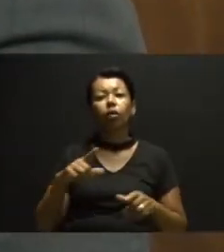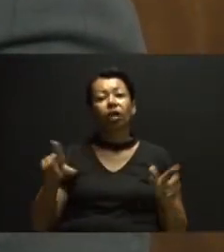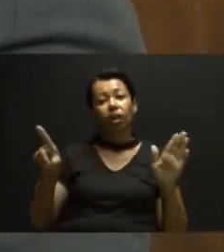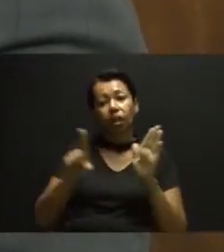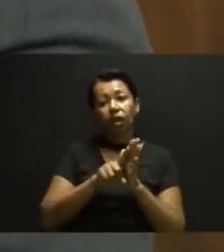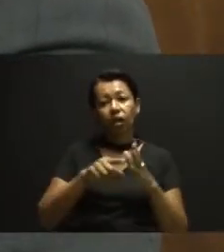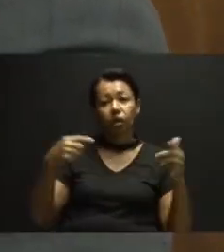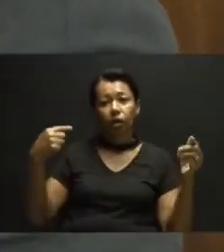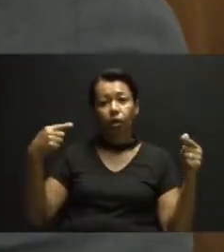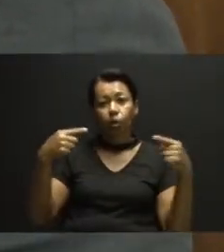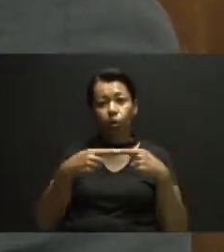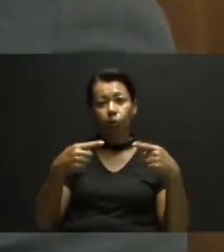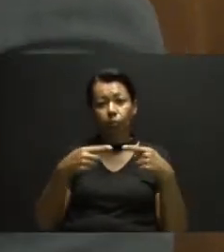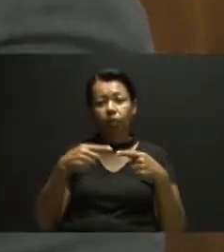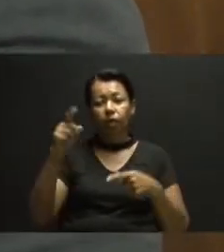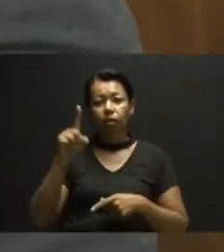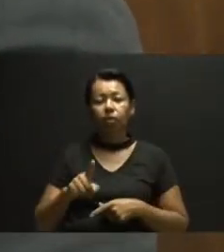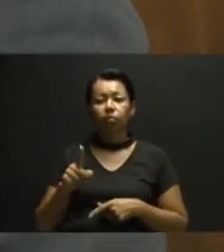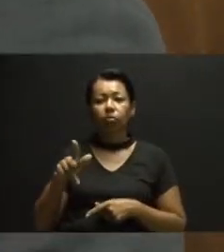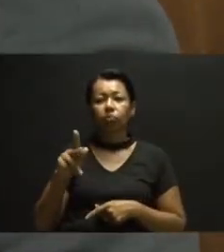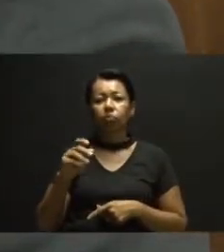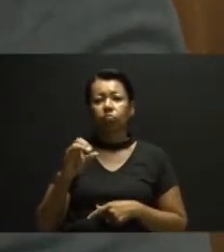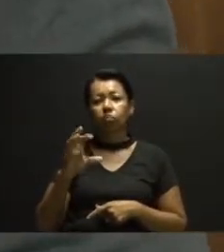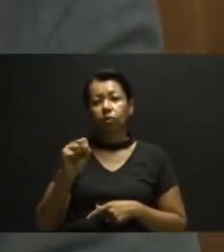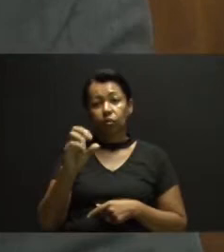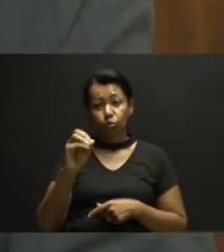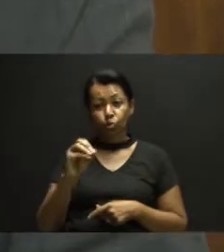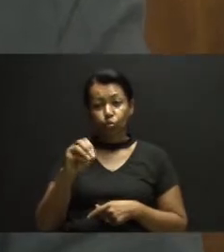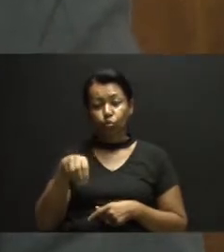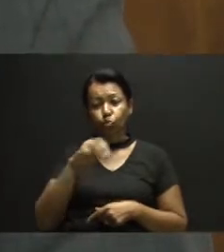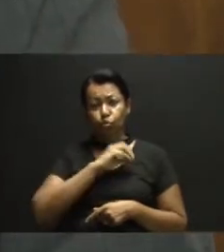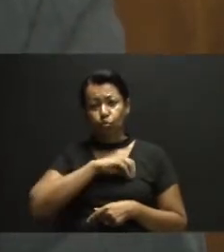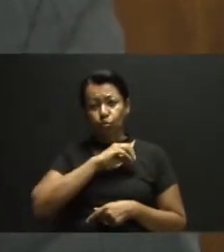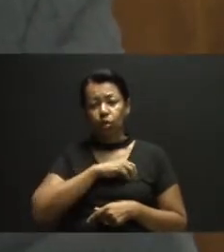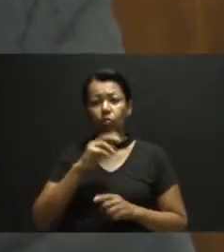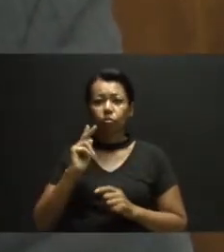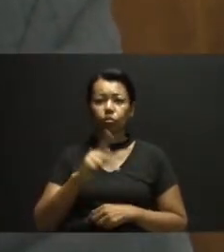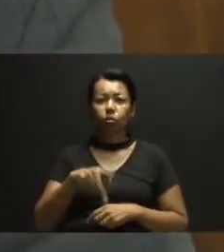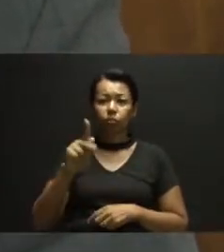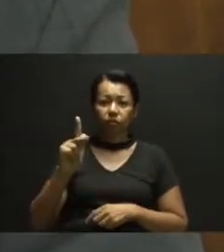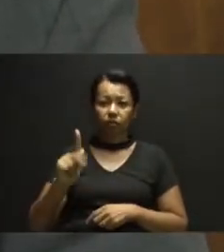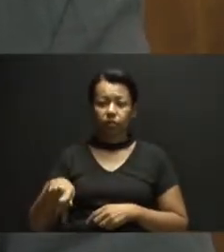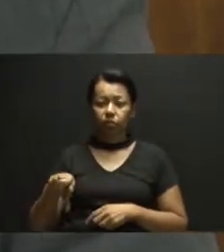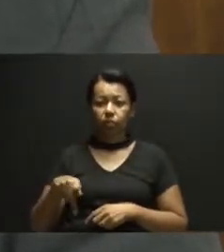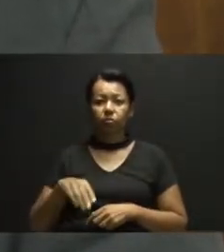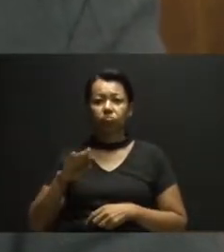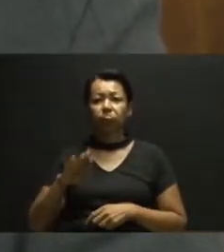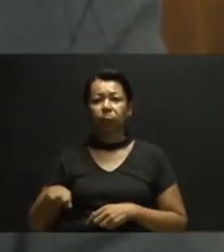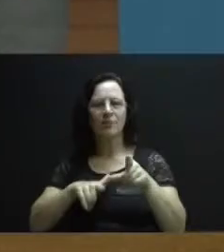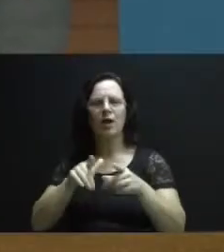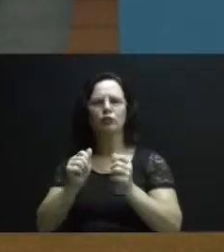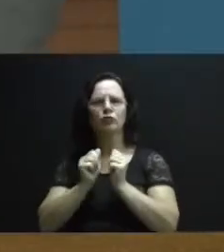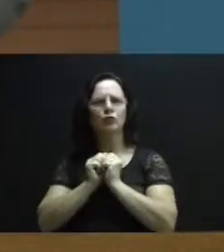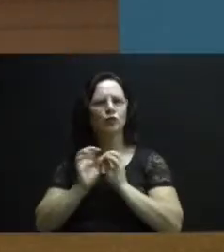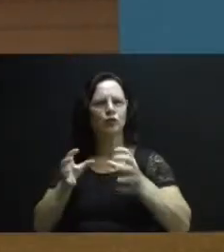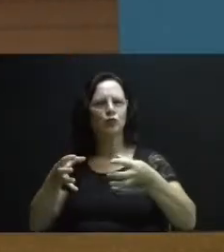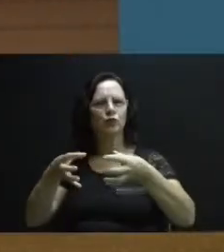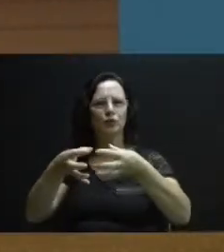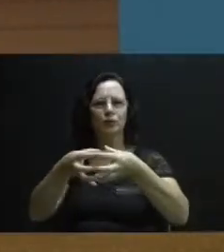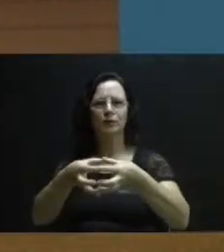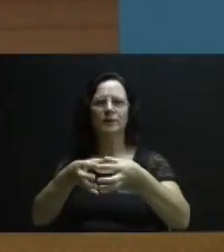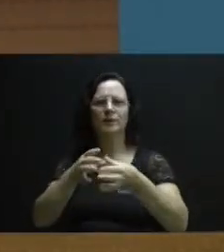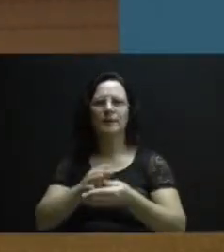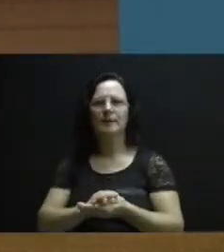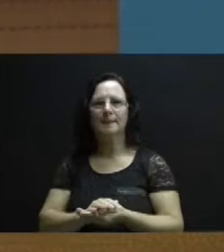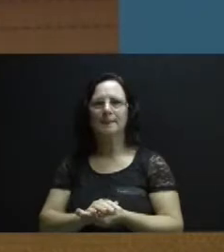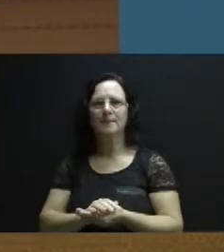nec fonema o lance do piso dos servidores dos professores no infantil lamentavelmente pagar